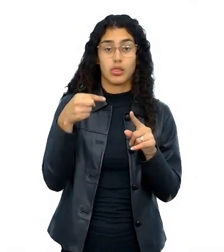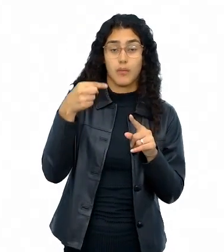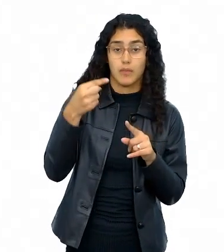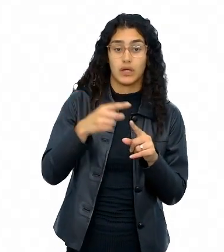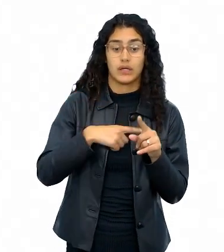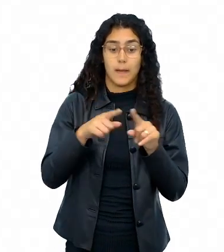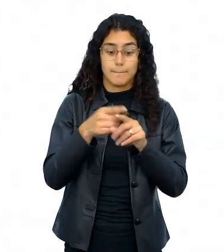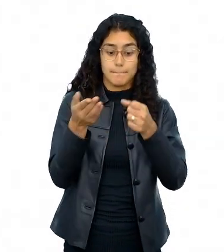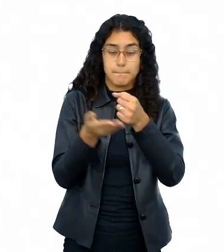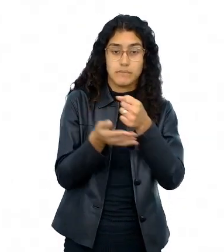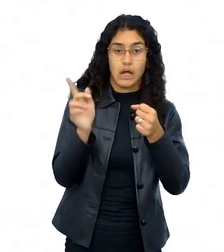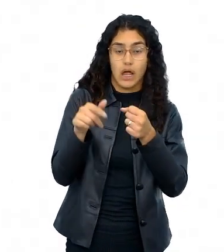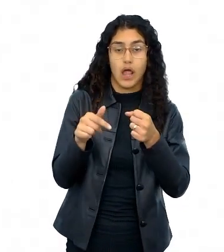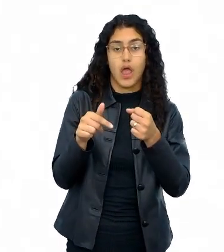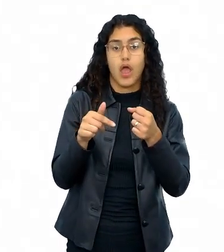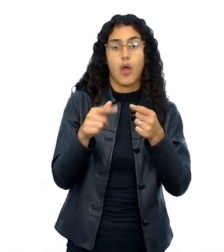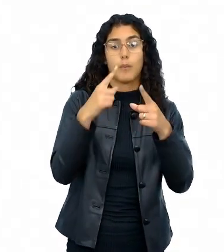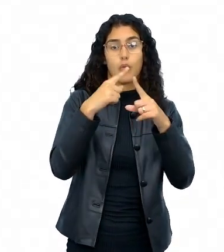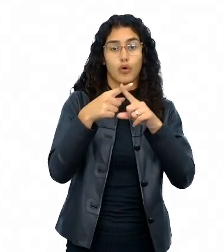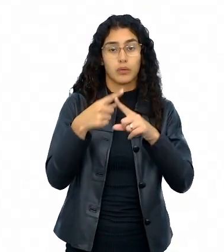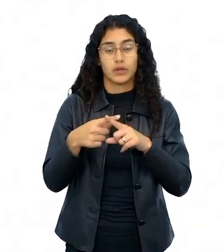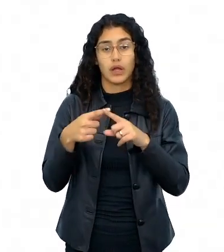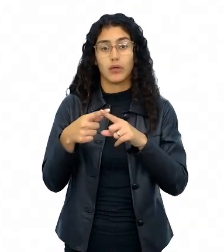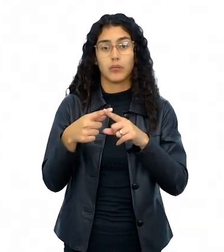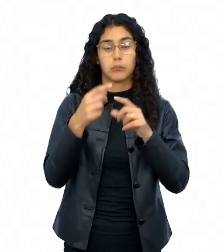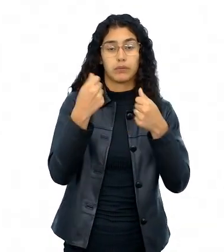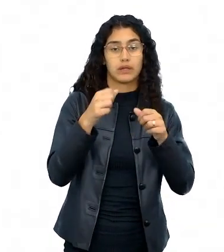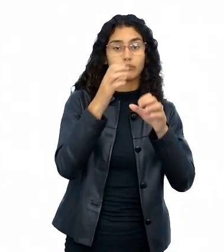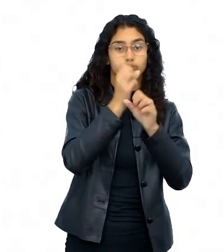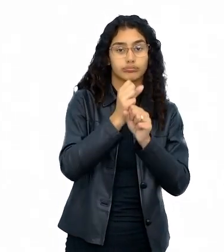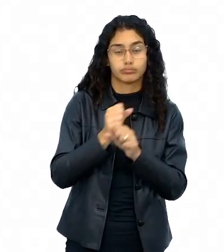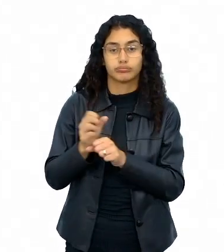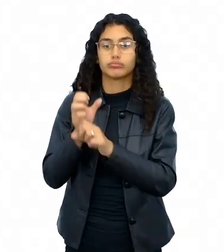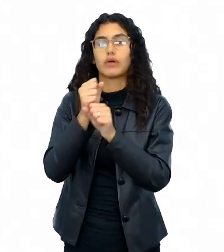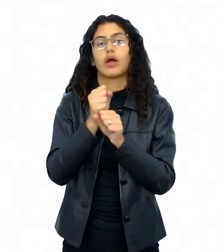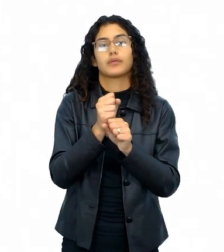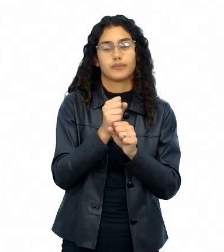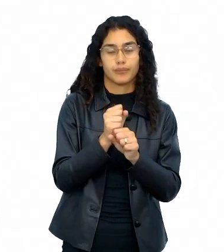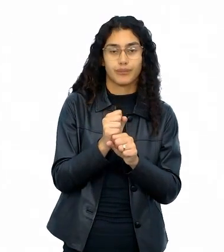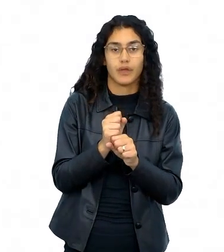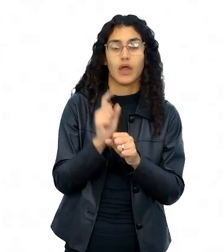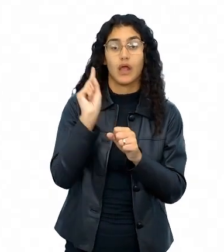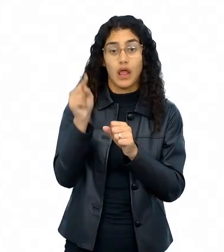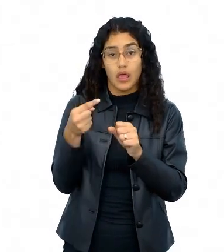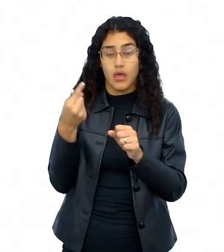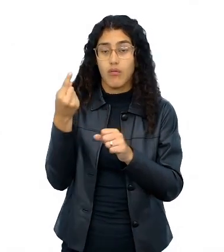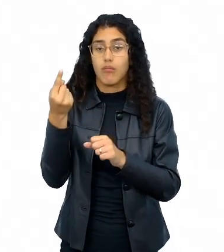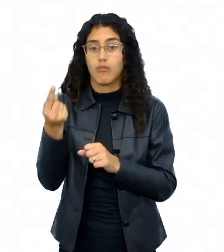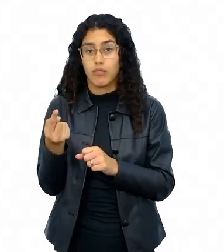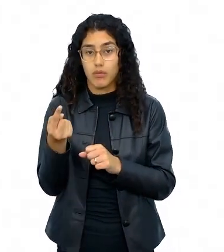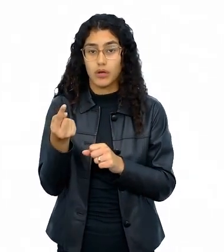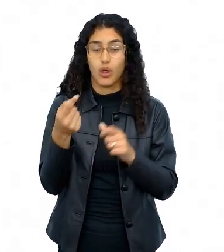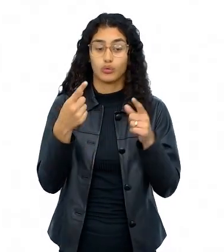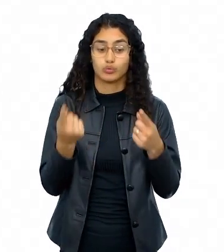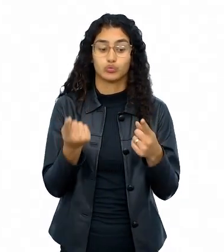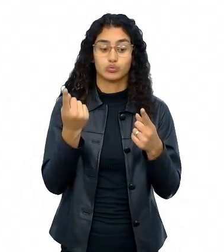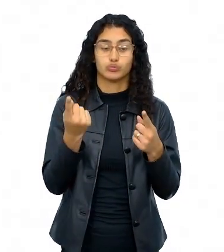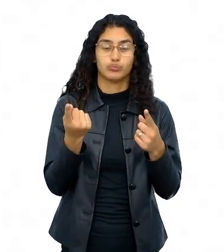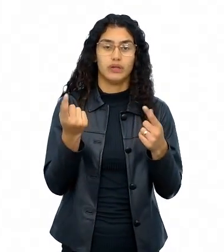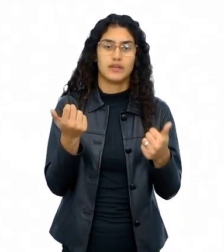parte de baixo é uma multiplicação, vai ter que somar os logaritmos. E depois,